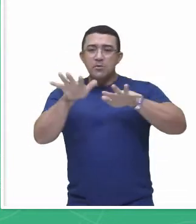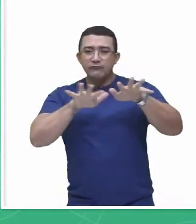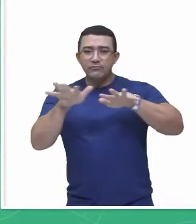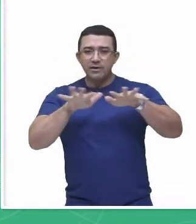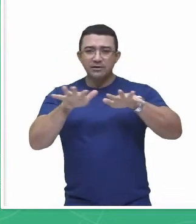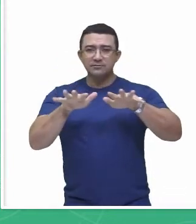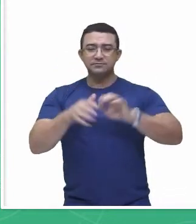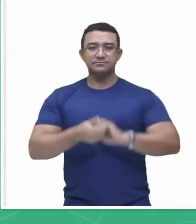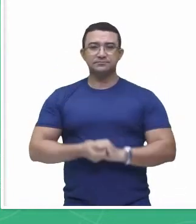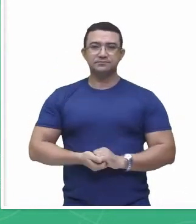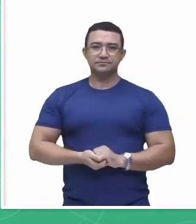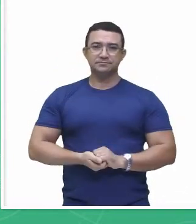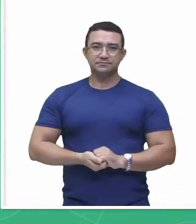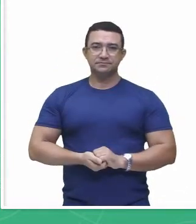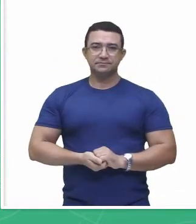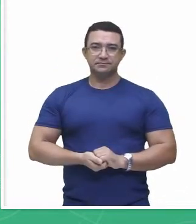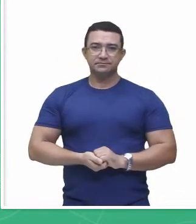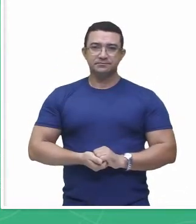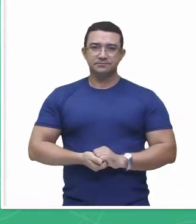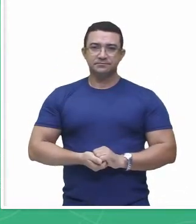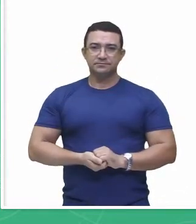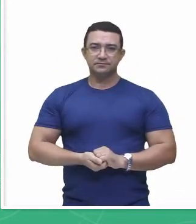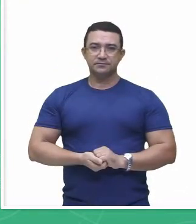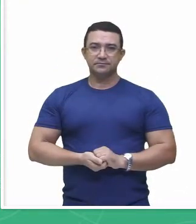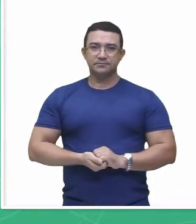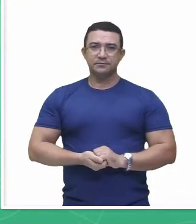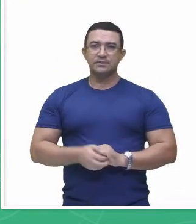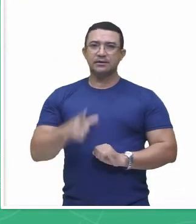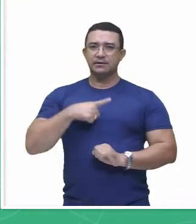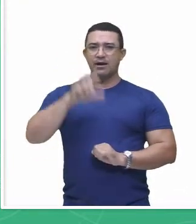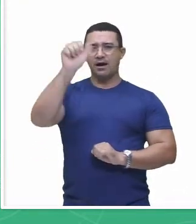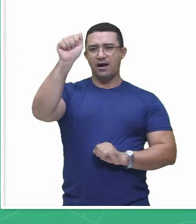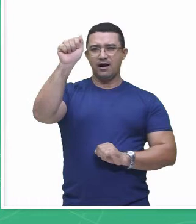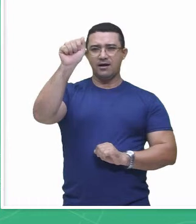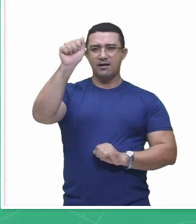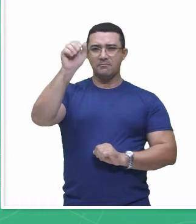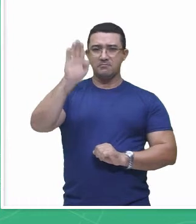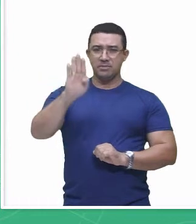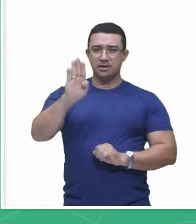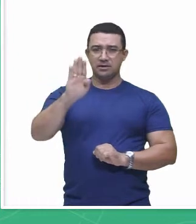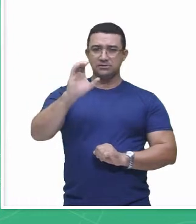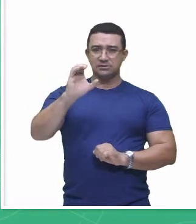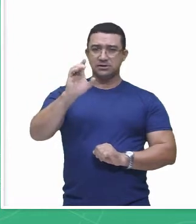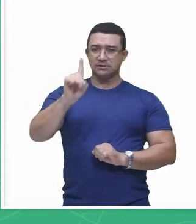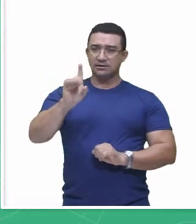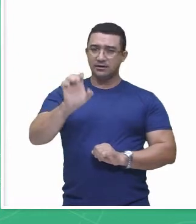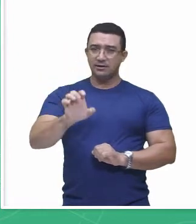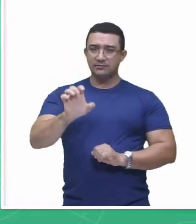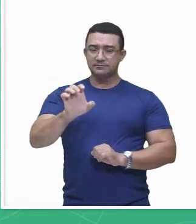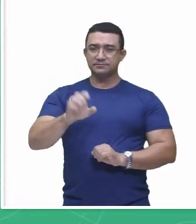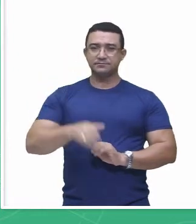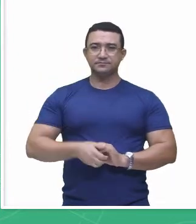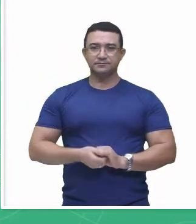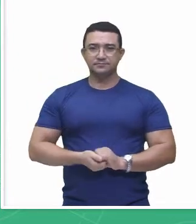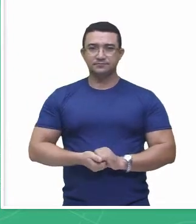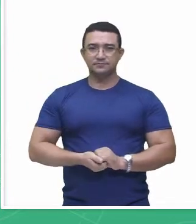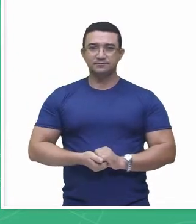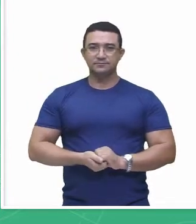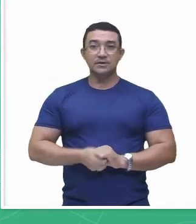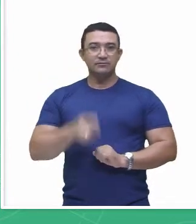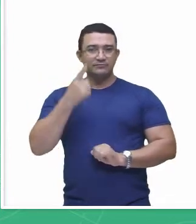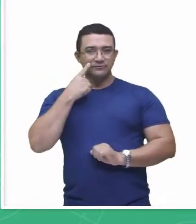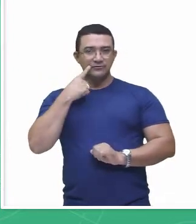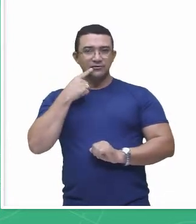as alternativas? Então, nós tínhamos como alternativa a letra A, fibrosa, já lembra lá da dica